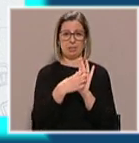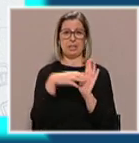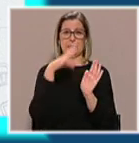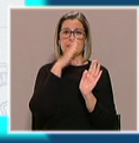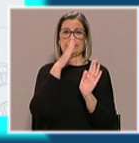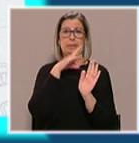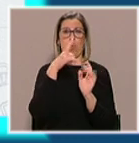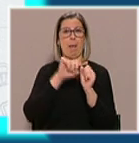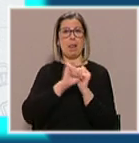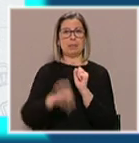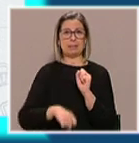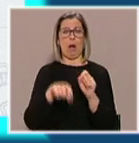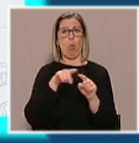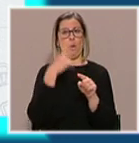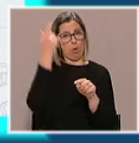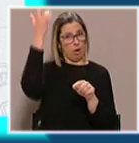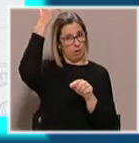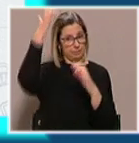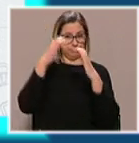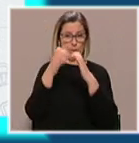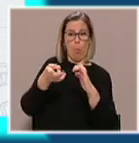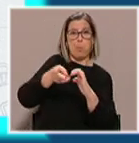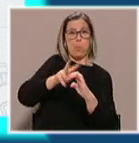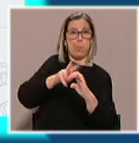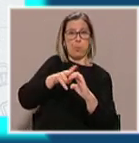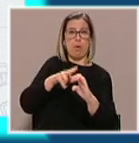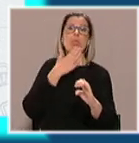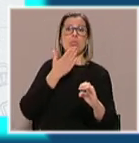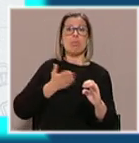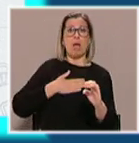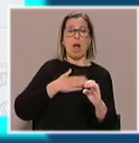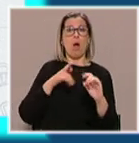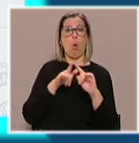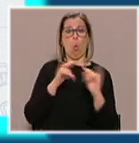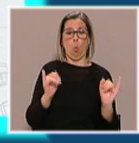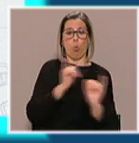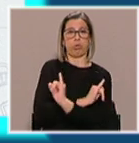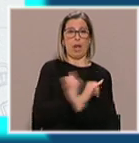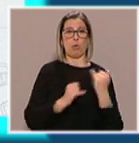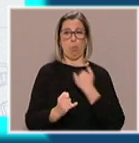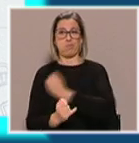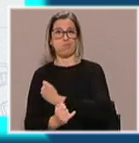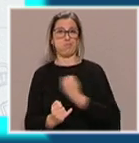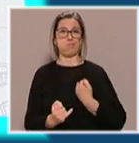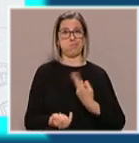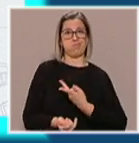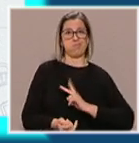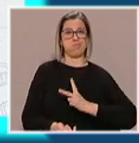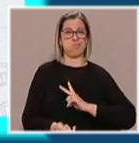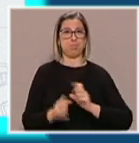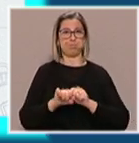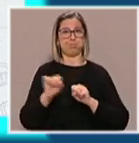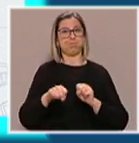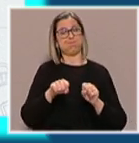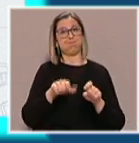dos hemisférios, vai afetar o lado do corpo oposto. A esta lesão unilateral do corpo,